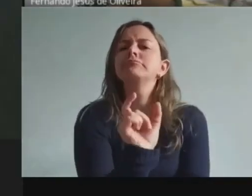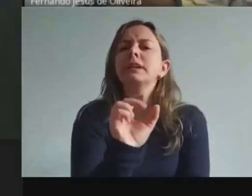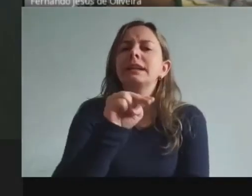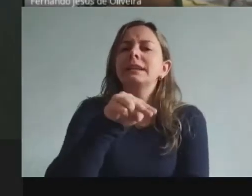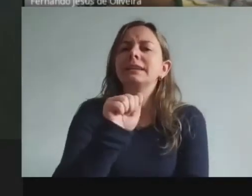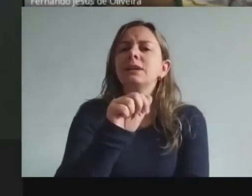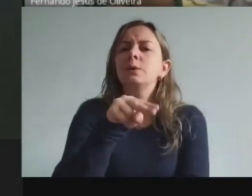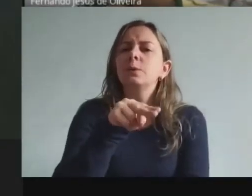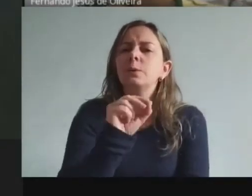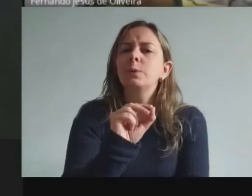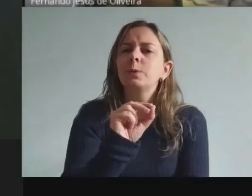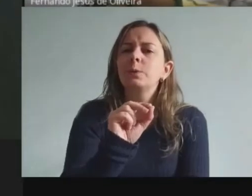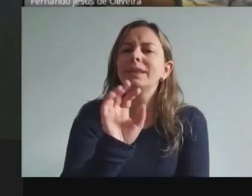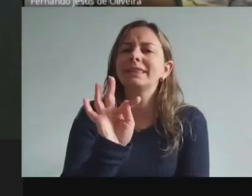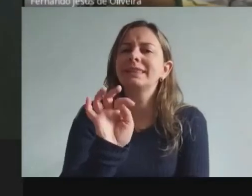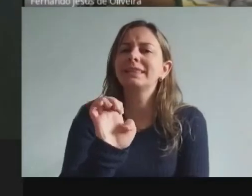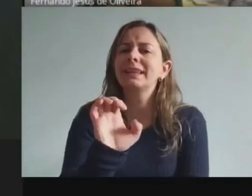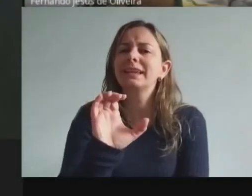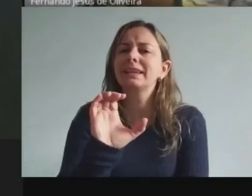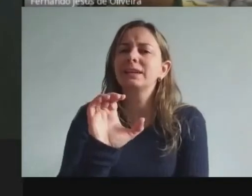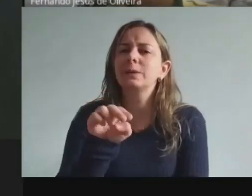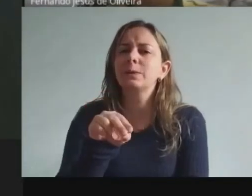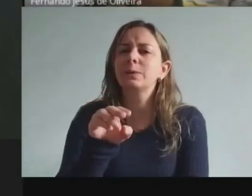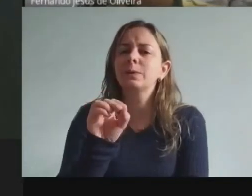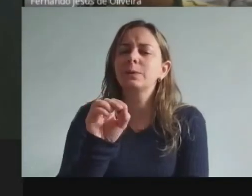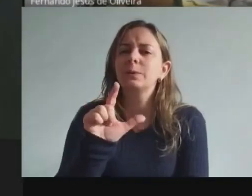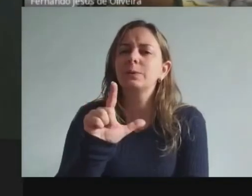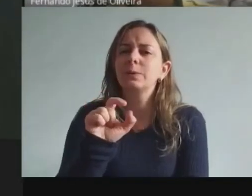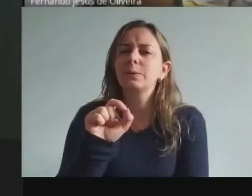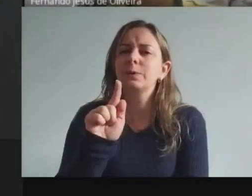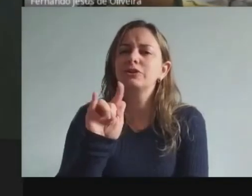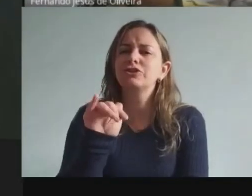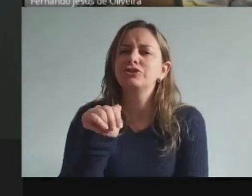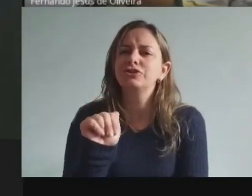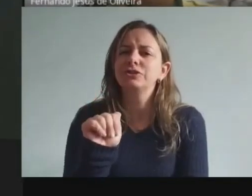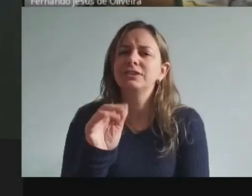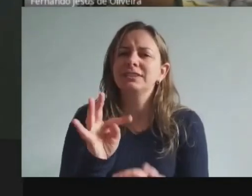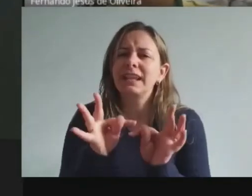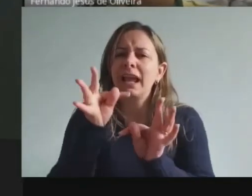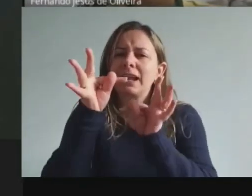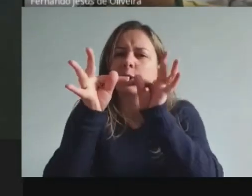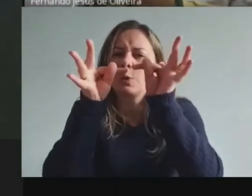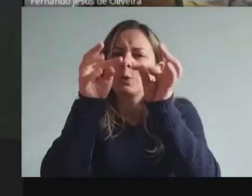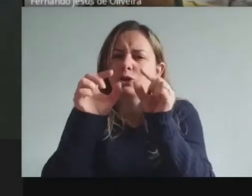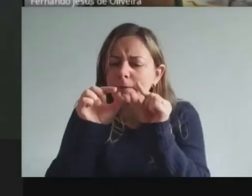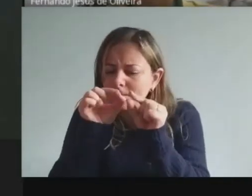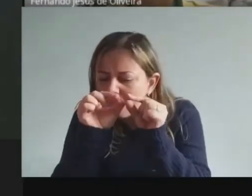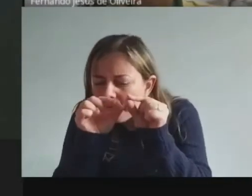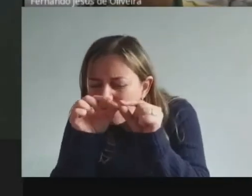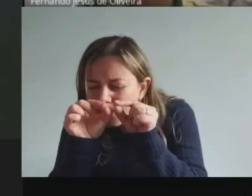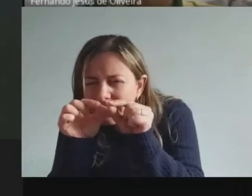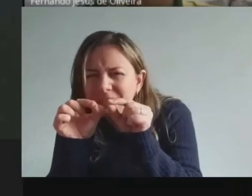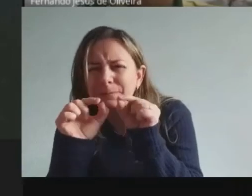é tecnologia do tamanho de um nanômetro, ou seja, 10 a menos 9 metros, muito pequeno.